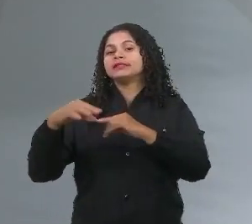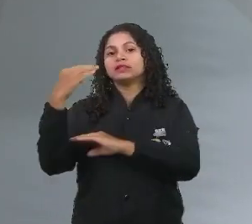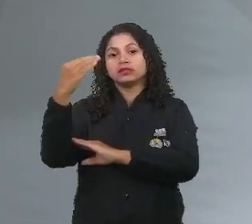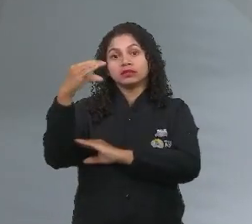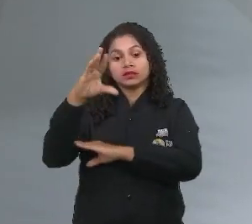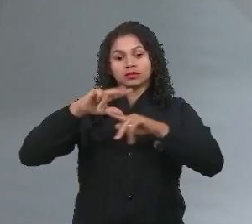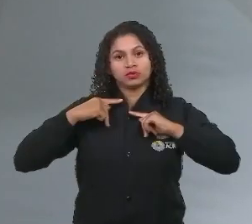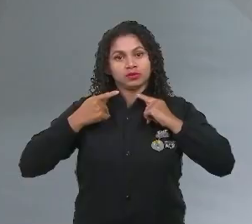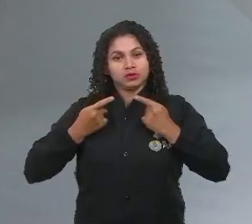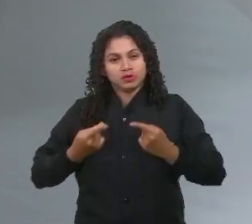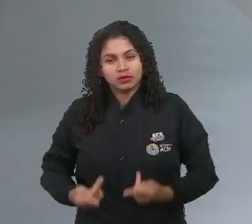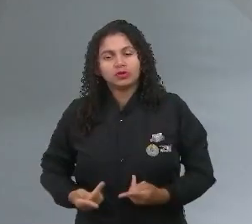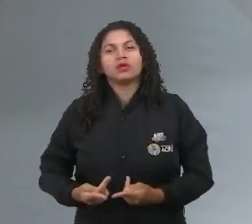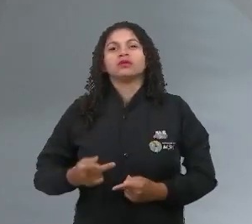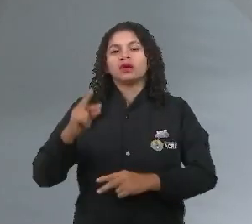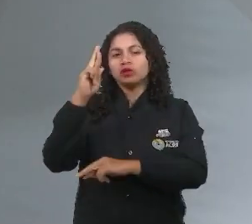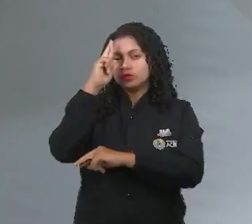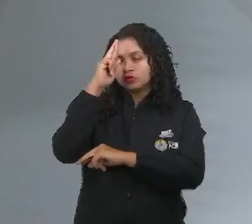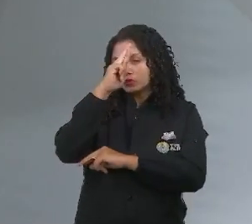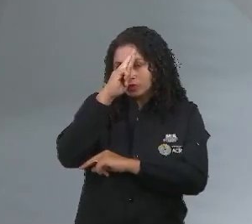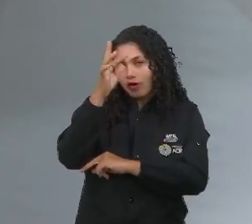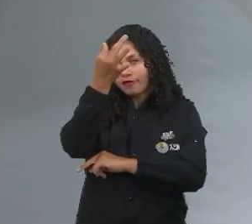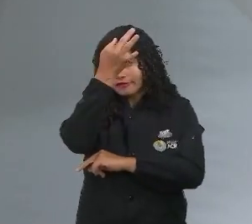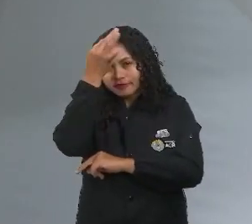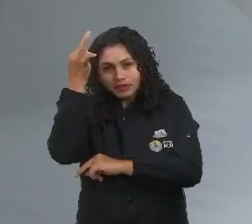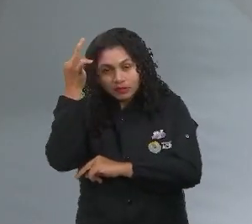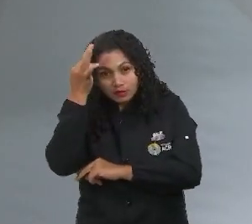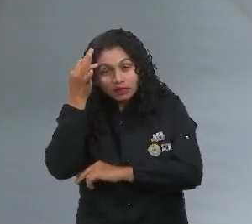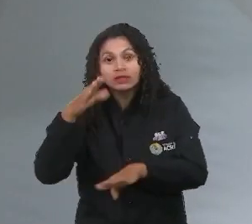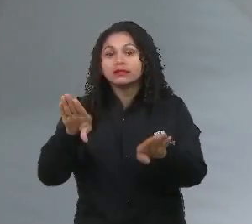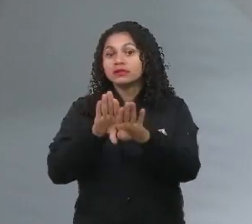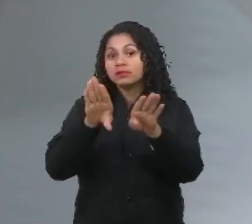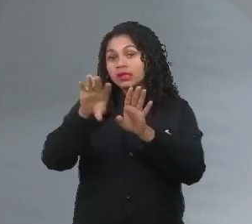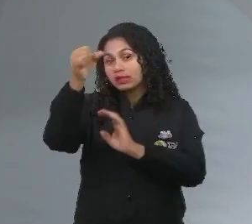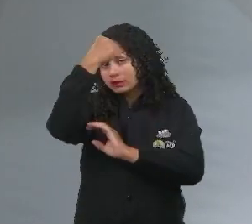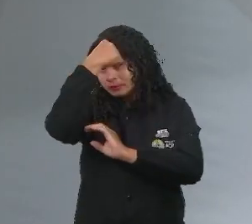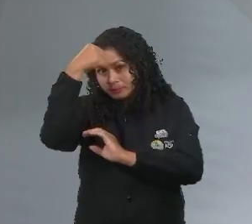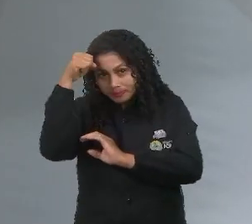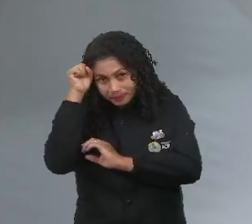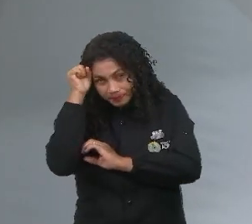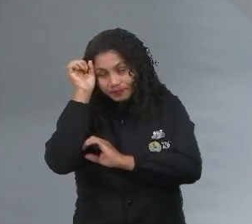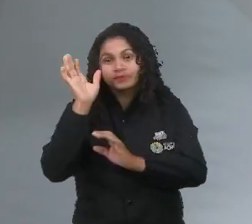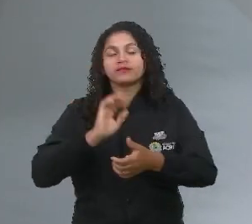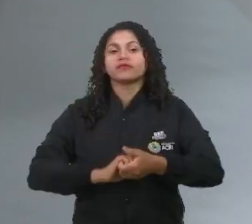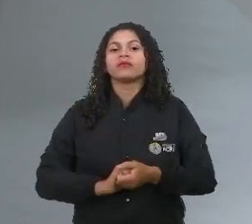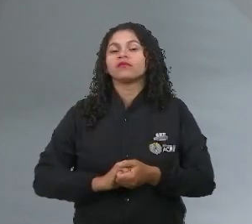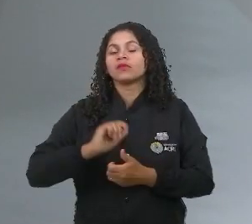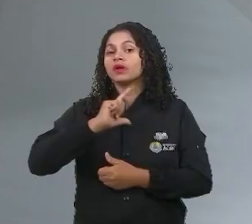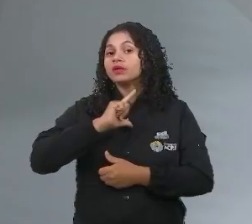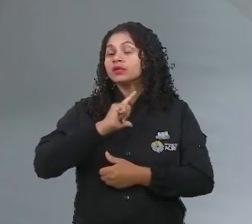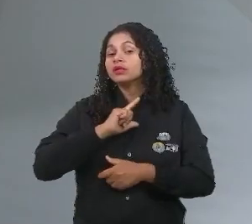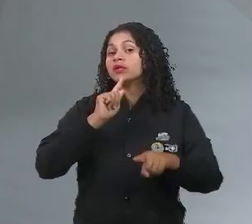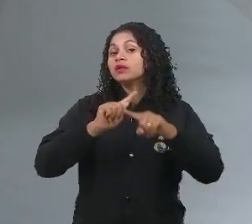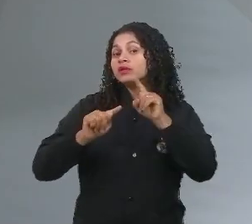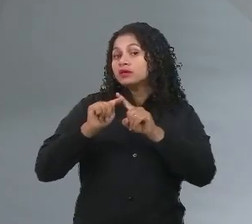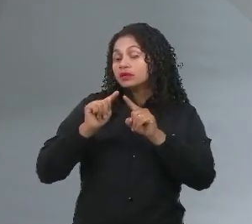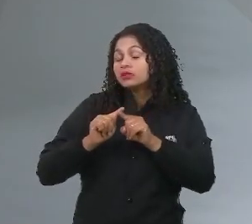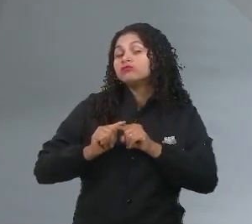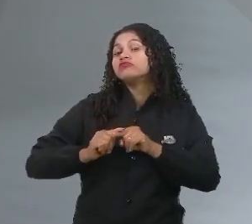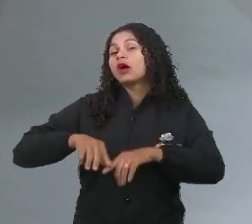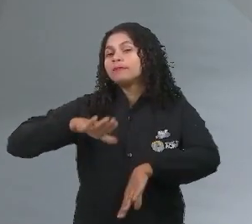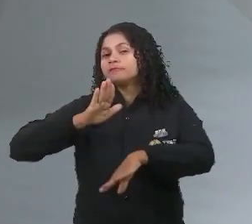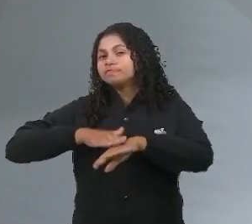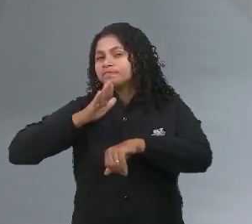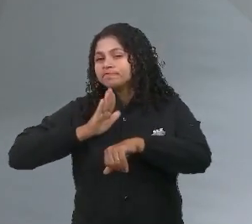agregando História, Filosofia e também a Sociologia. Nós temos um objeto de conhecimento a tratar